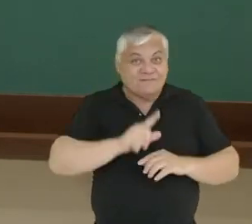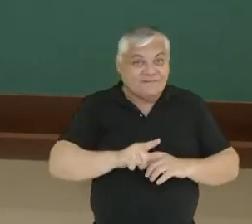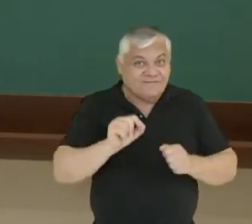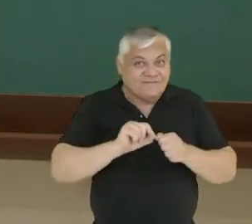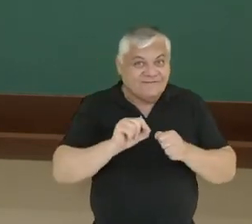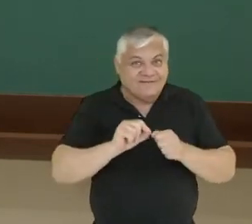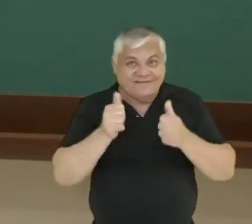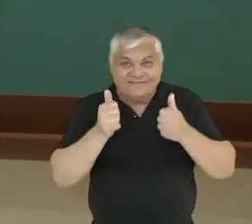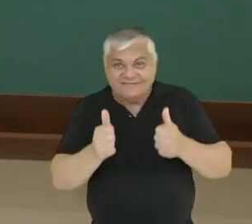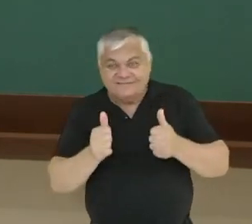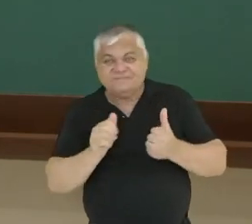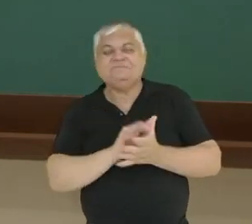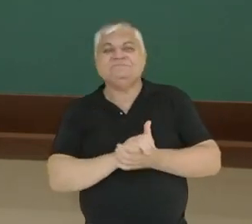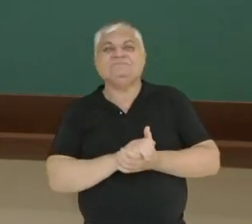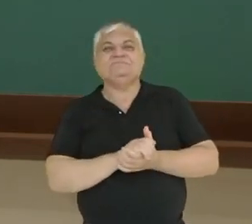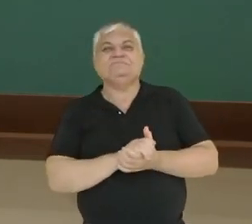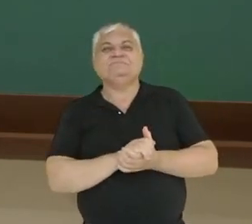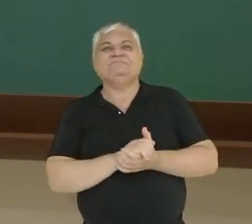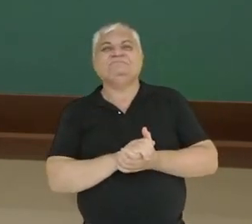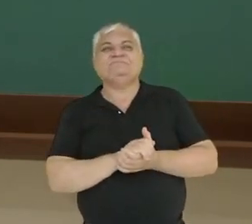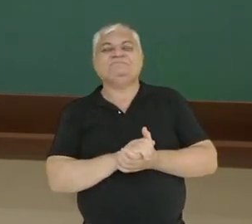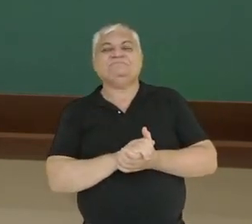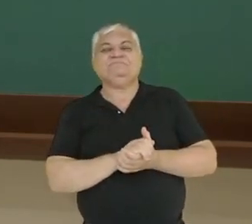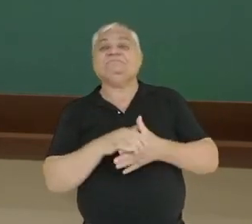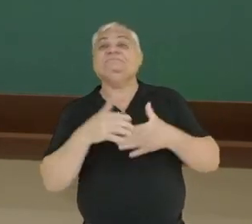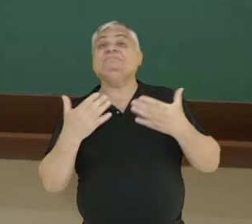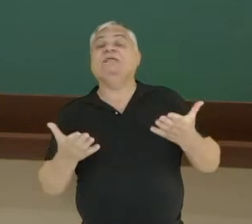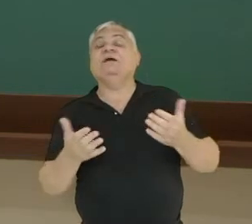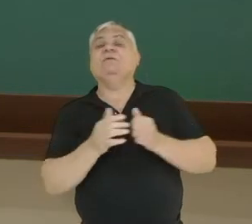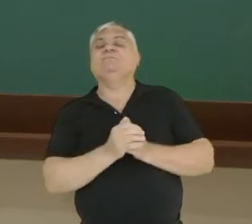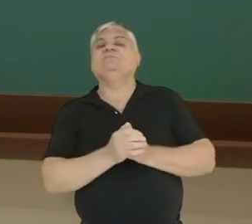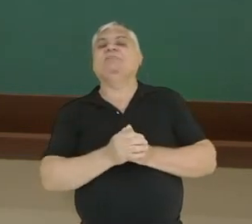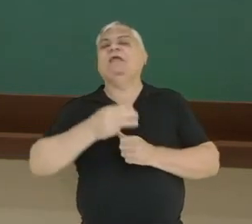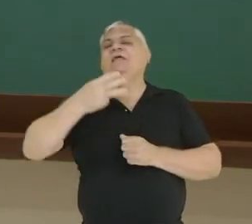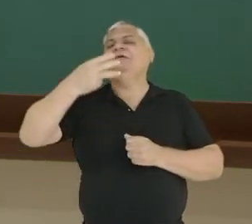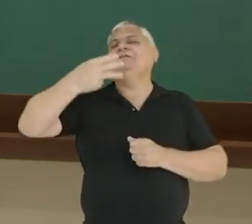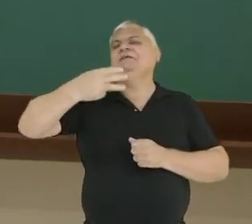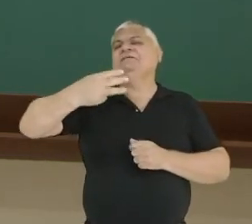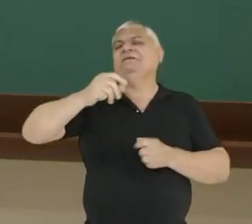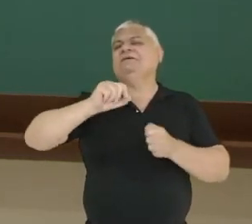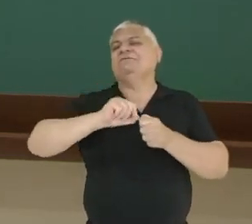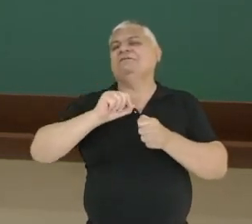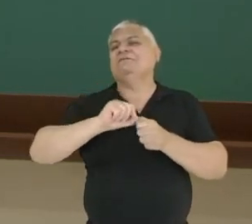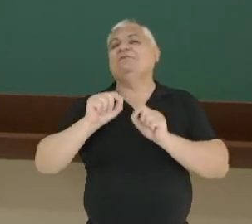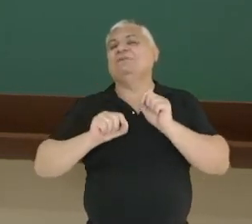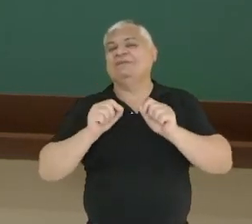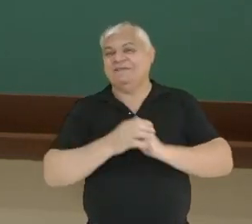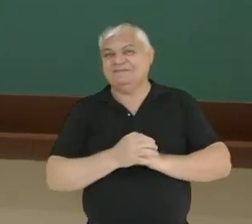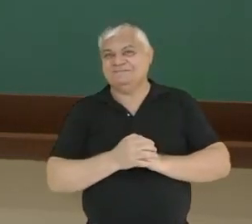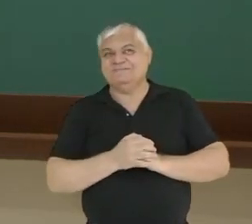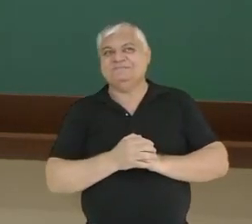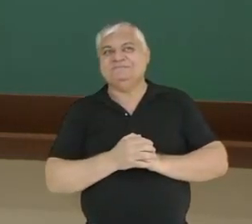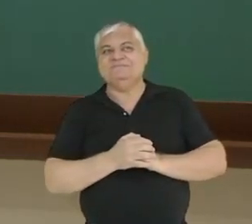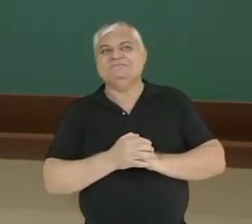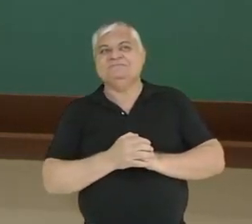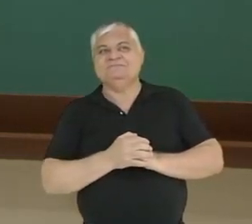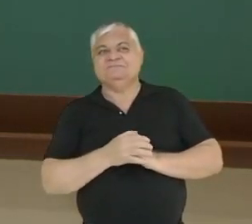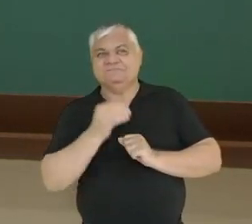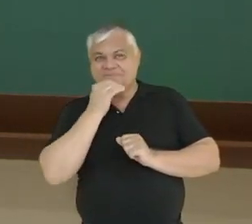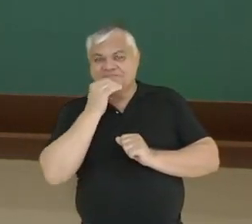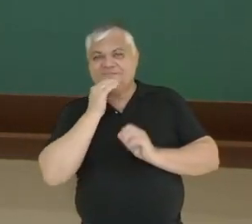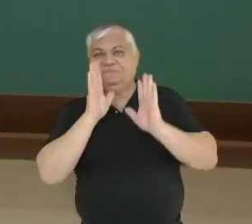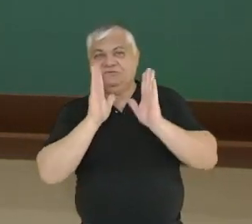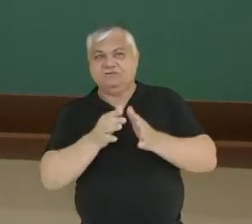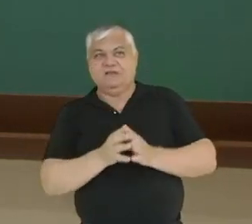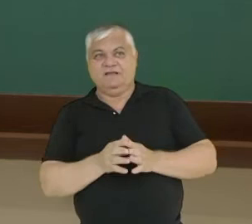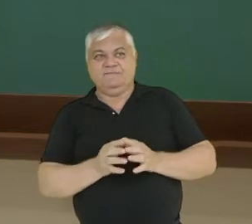isso? Bom, então o próximo passo agora será: você tem já essa